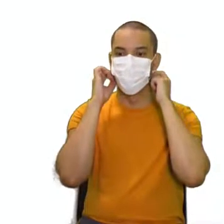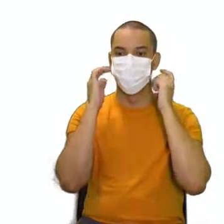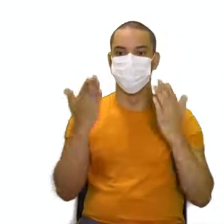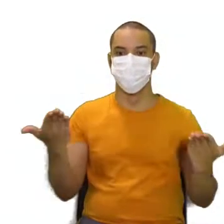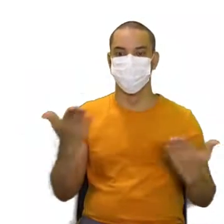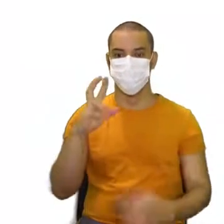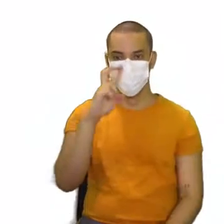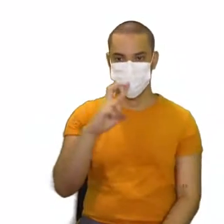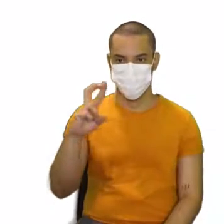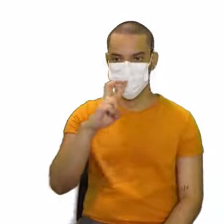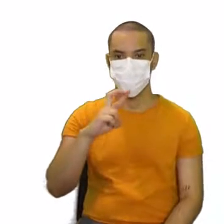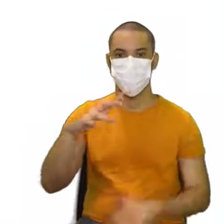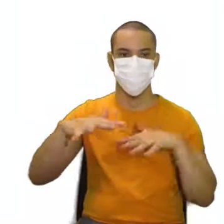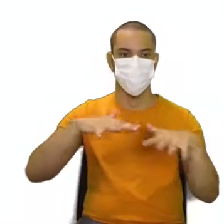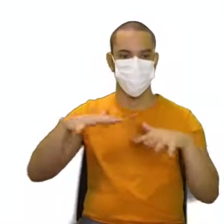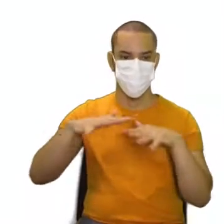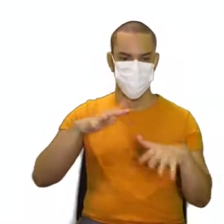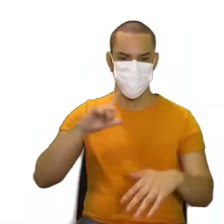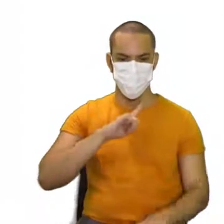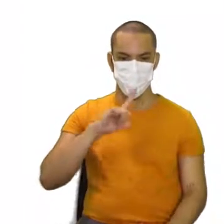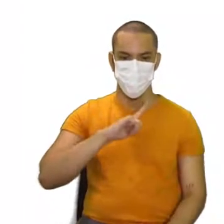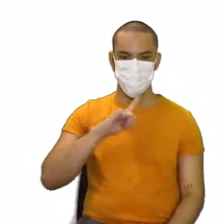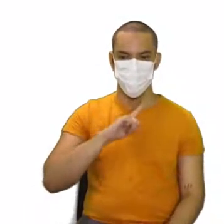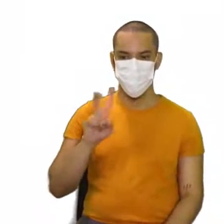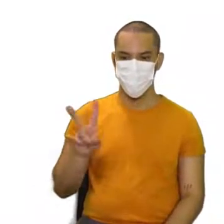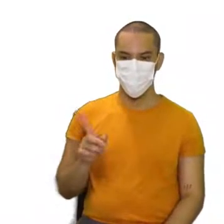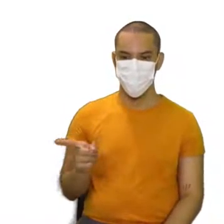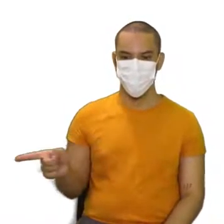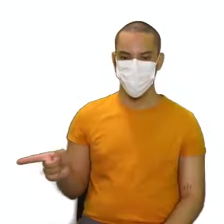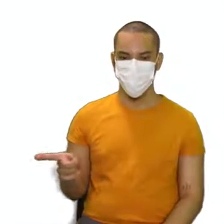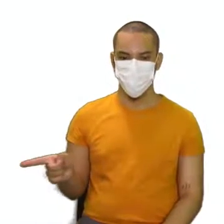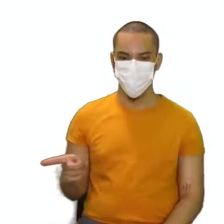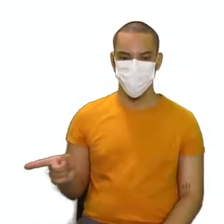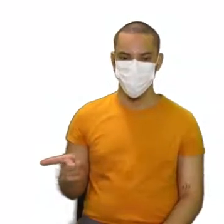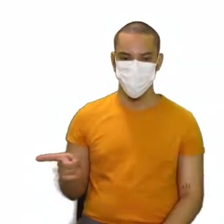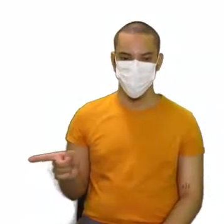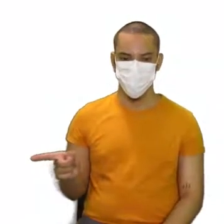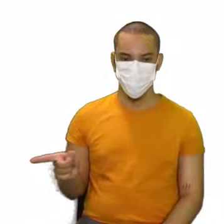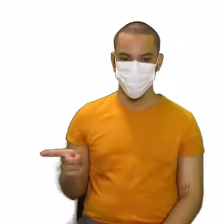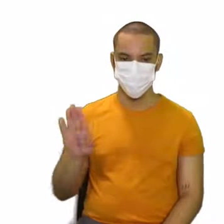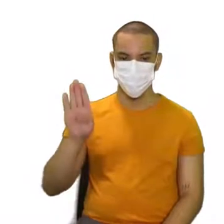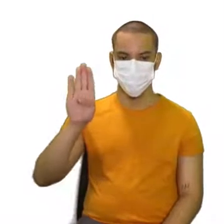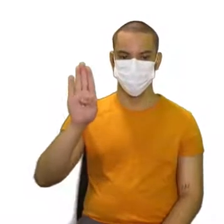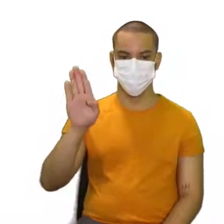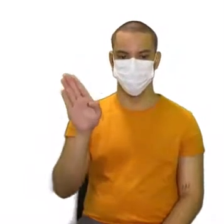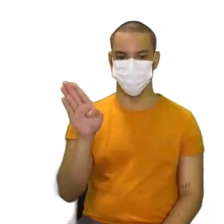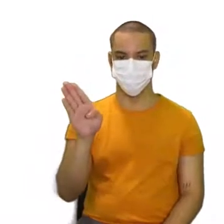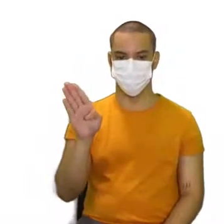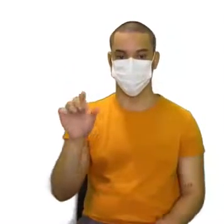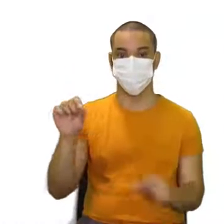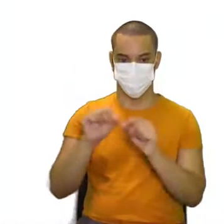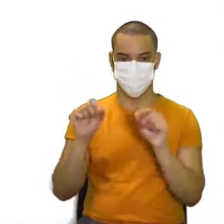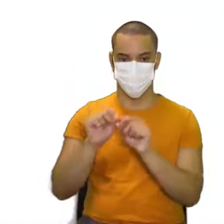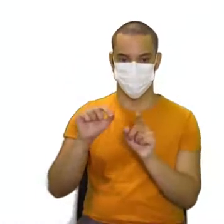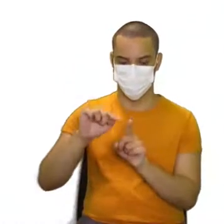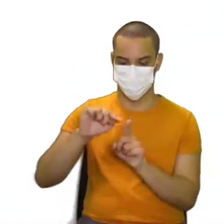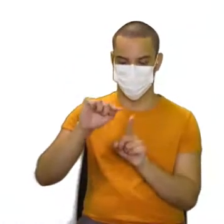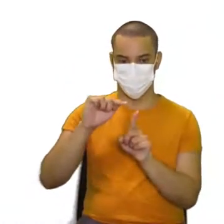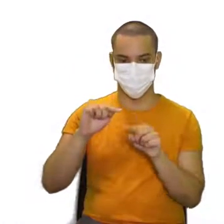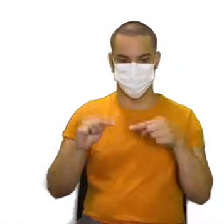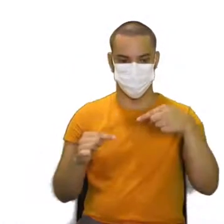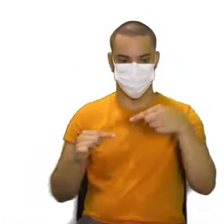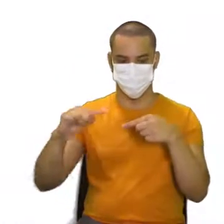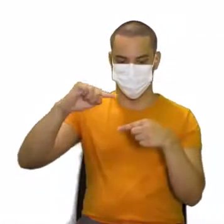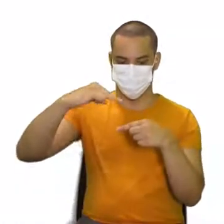observa que o movimento tá nessa direção aqui é dever B tá aqui e tá fazendo um ângulo não é